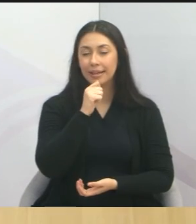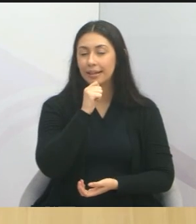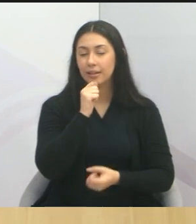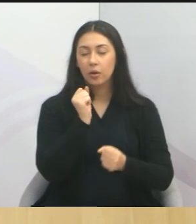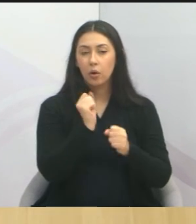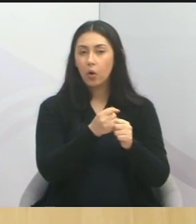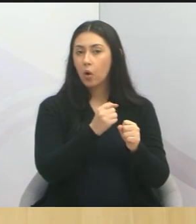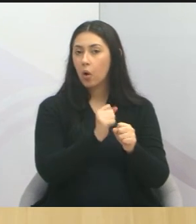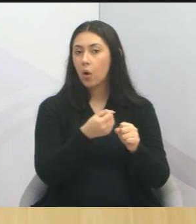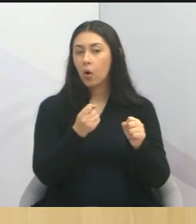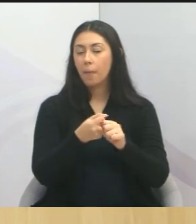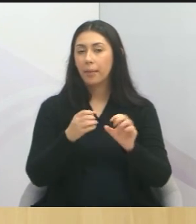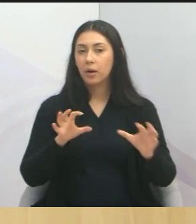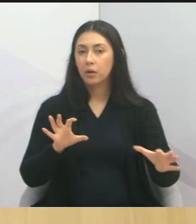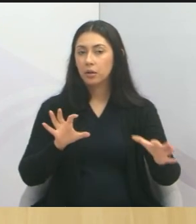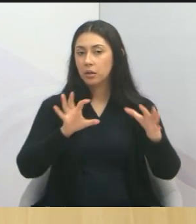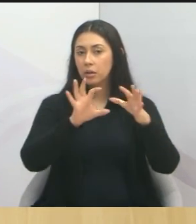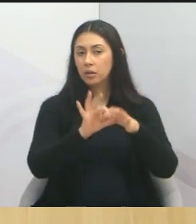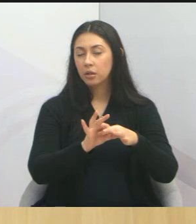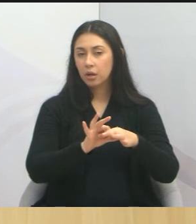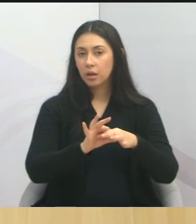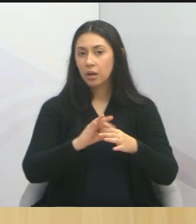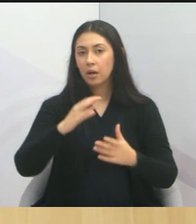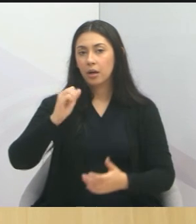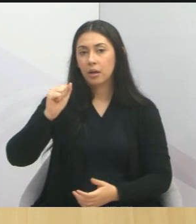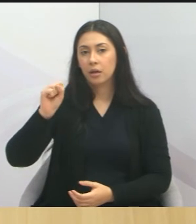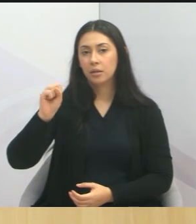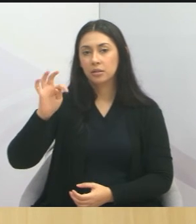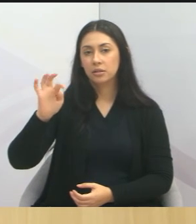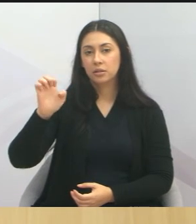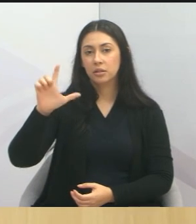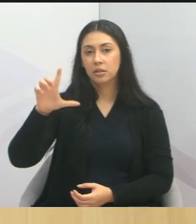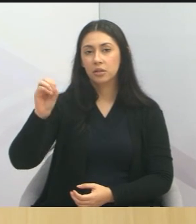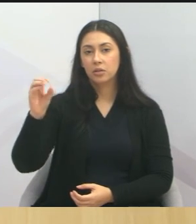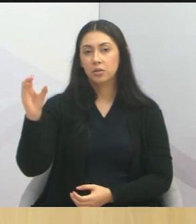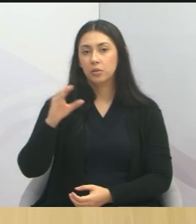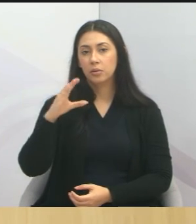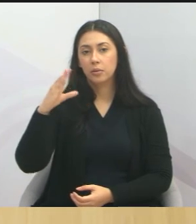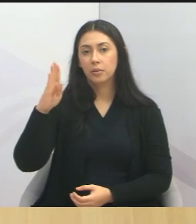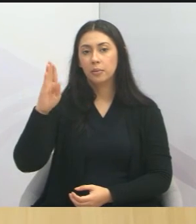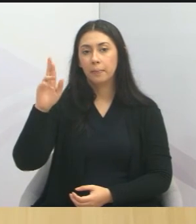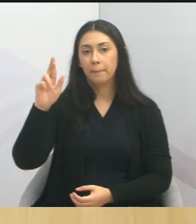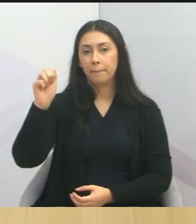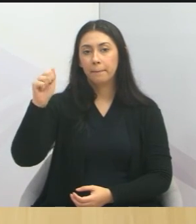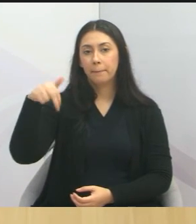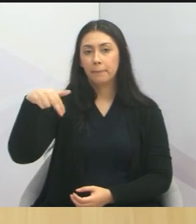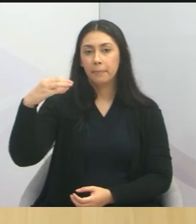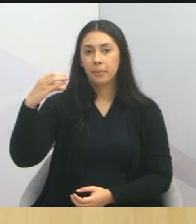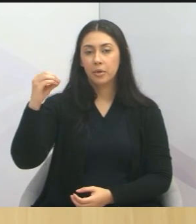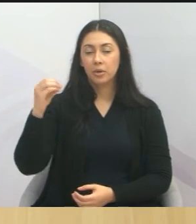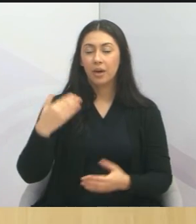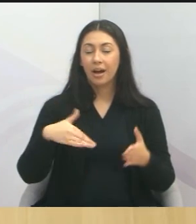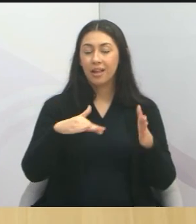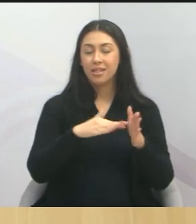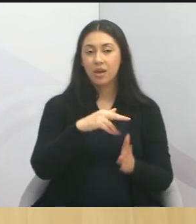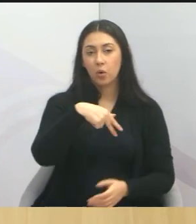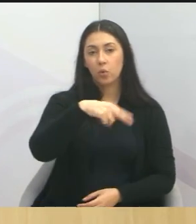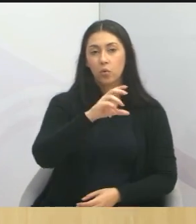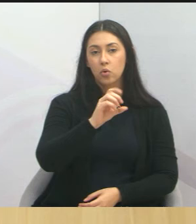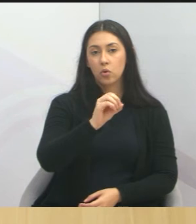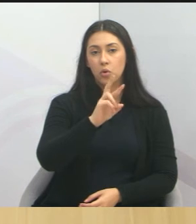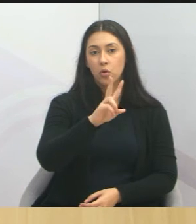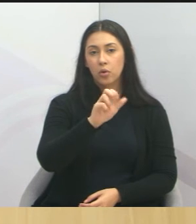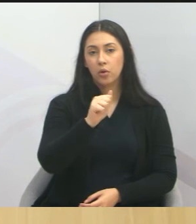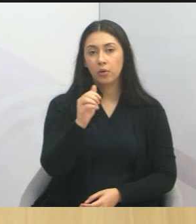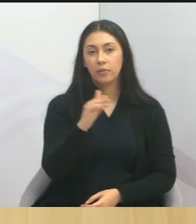que interligará a Avenida Humberto de Alencar Castelo Branco ao bairro Nova Jacareí eu requeiro